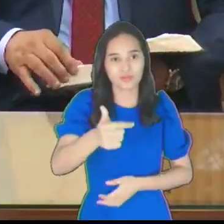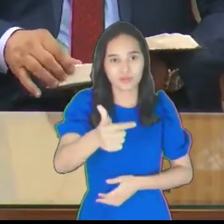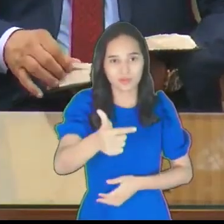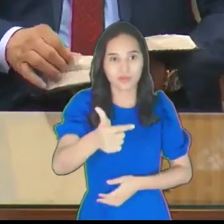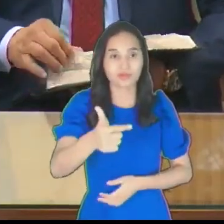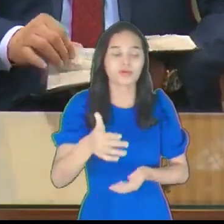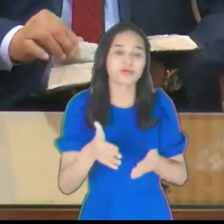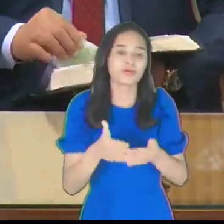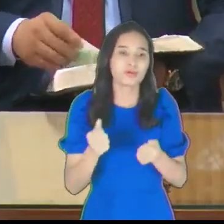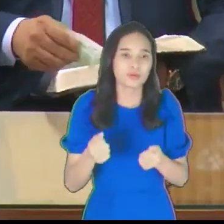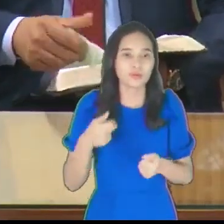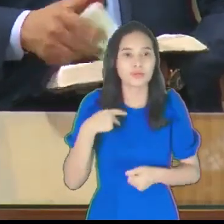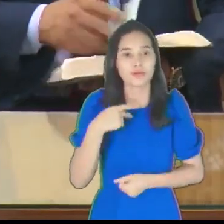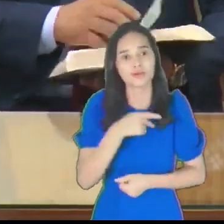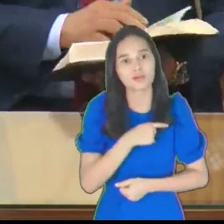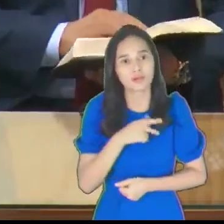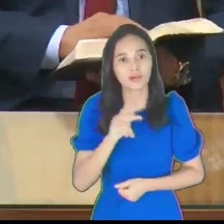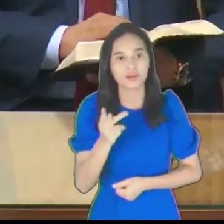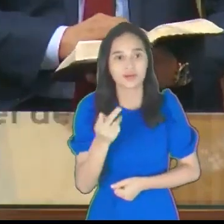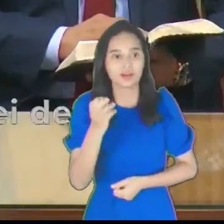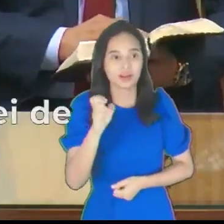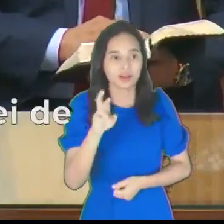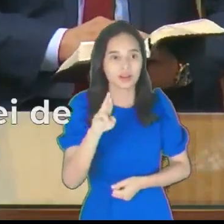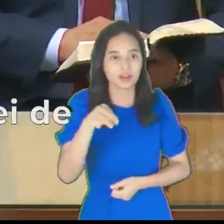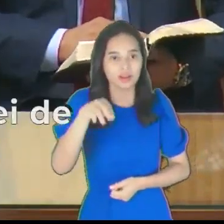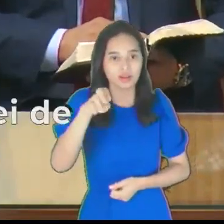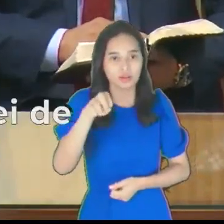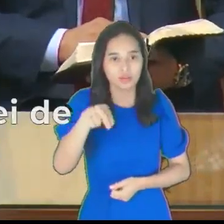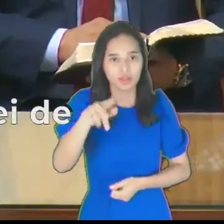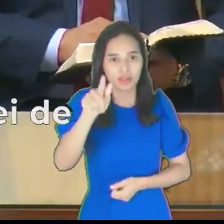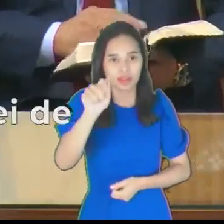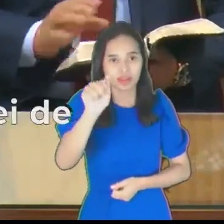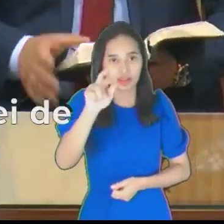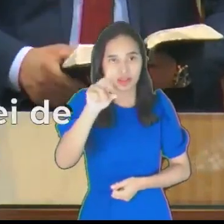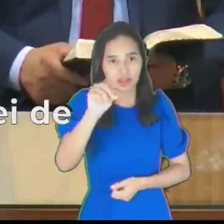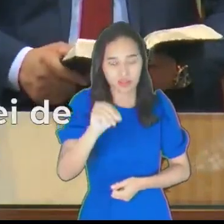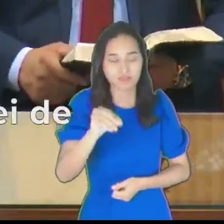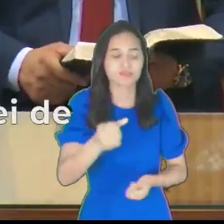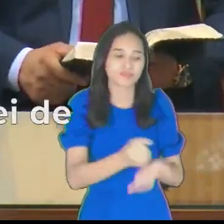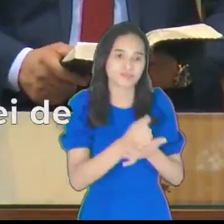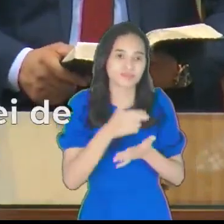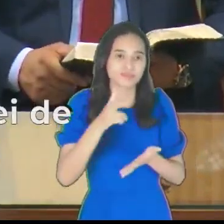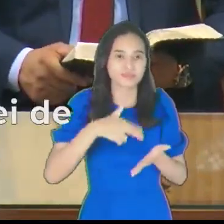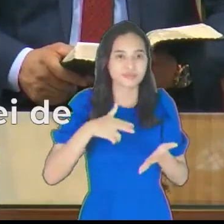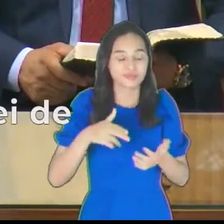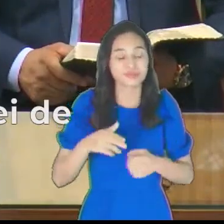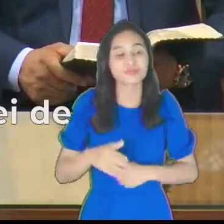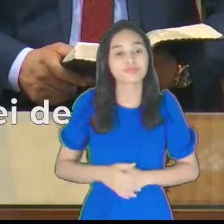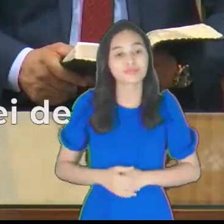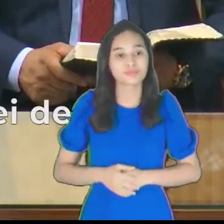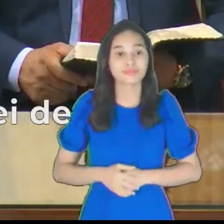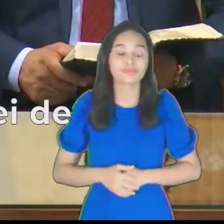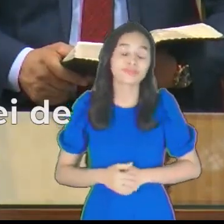que o pastor Emengardo me ajudasse lendo, por favor. Naquele tempo enviou